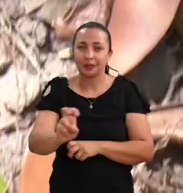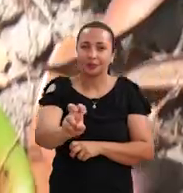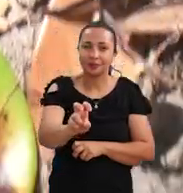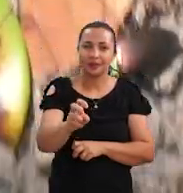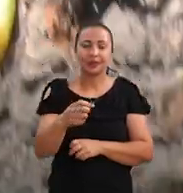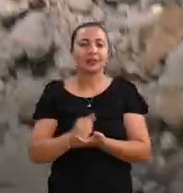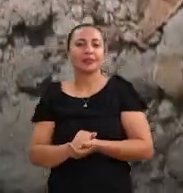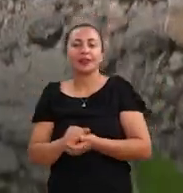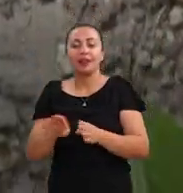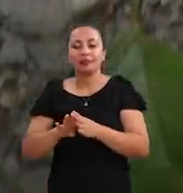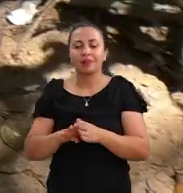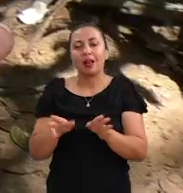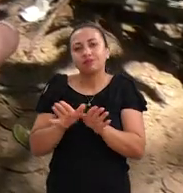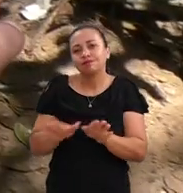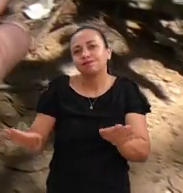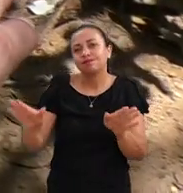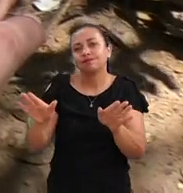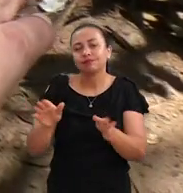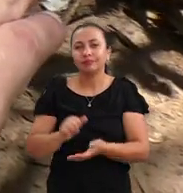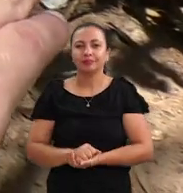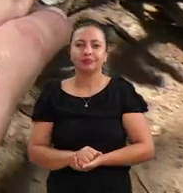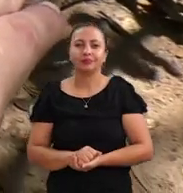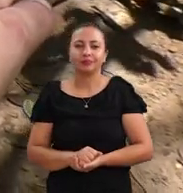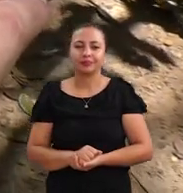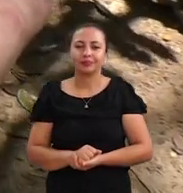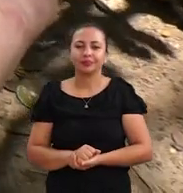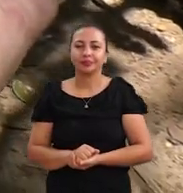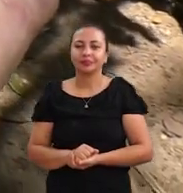lagartos e serpentes dessa região.